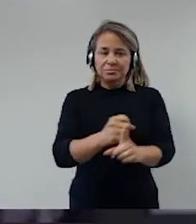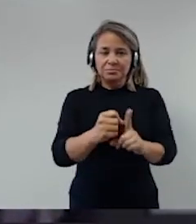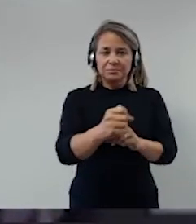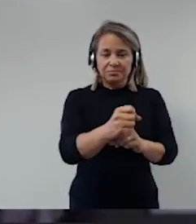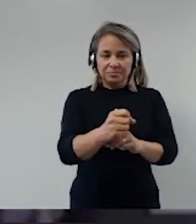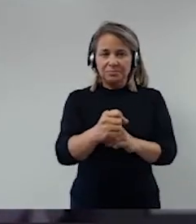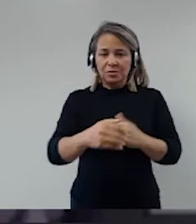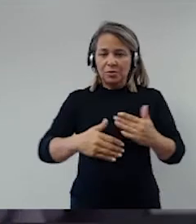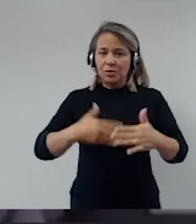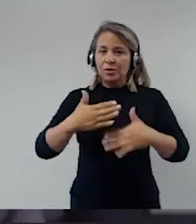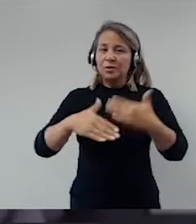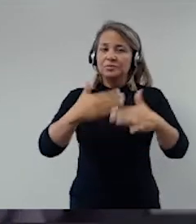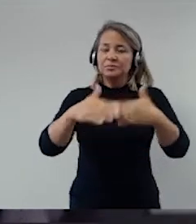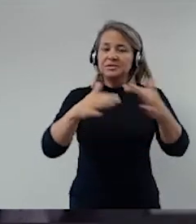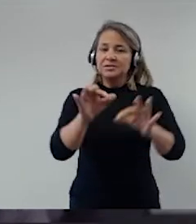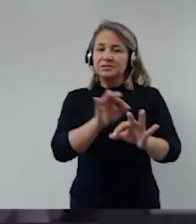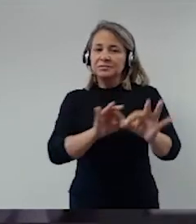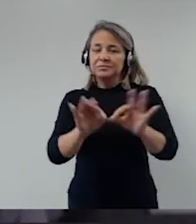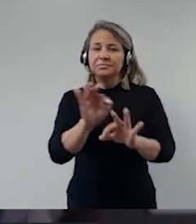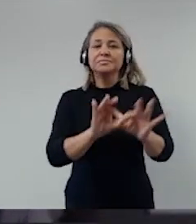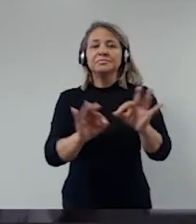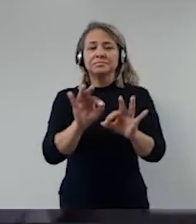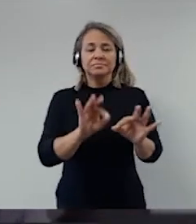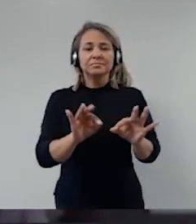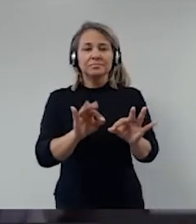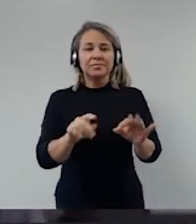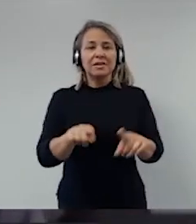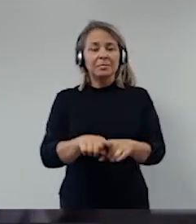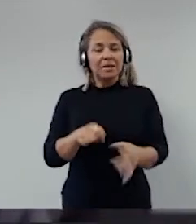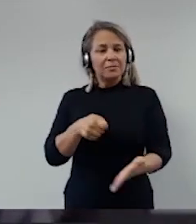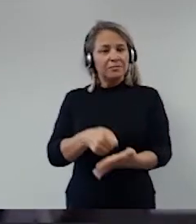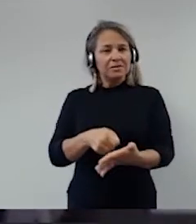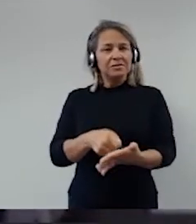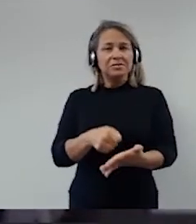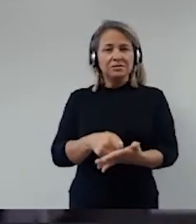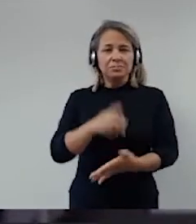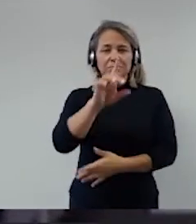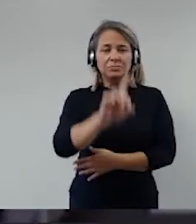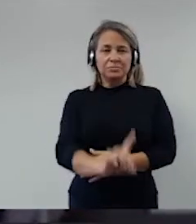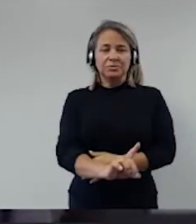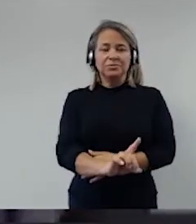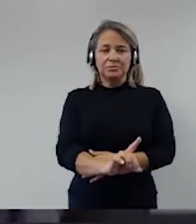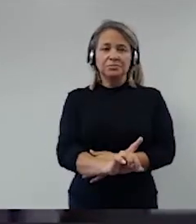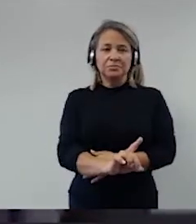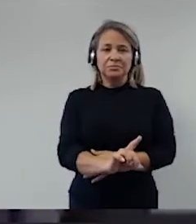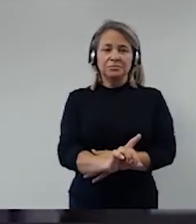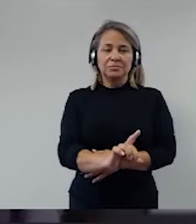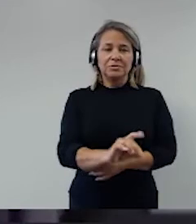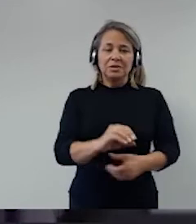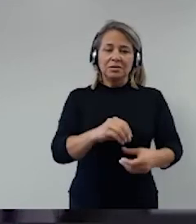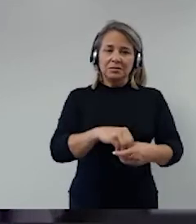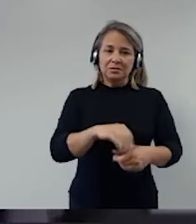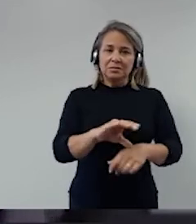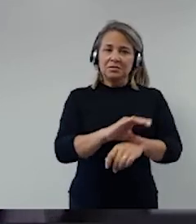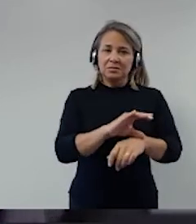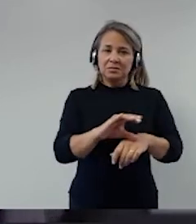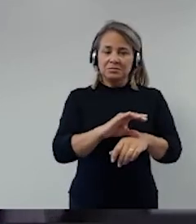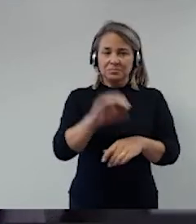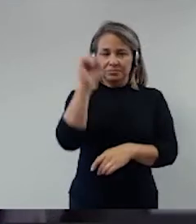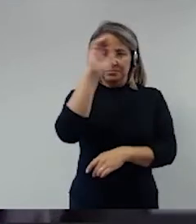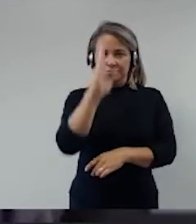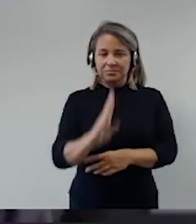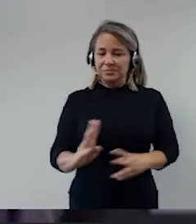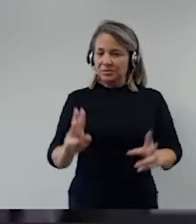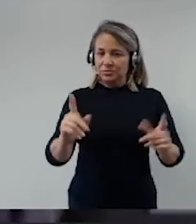no processo de elaboração e fixação dos direitos constitucionais brasileiros para todos os